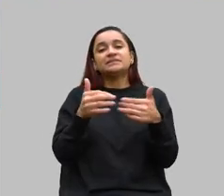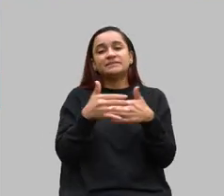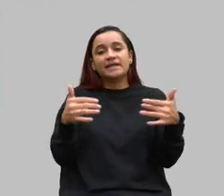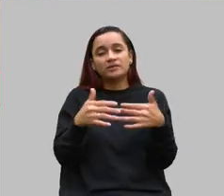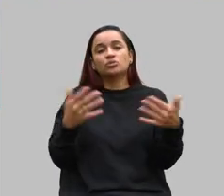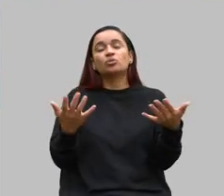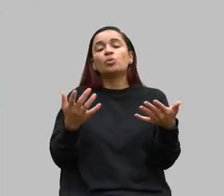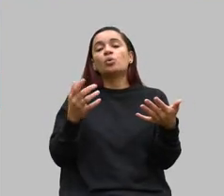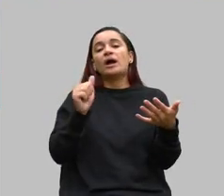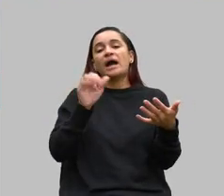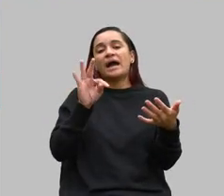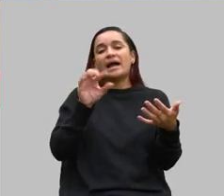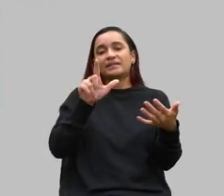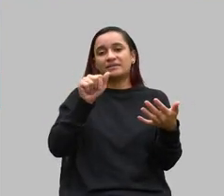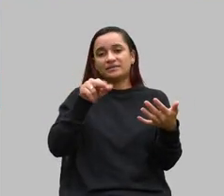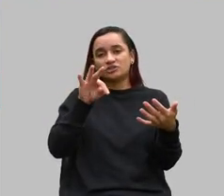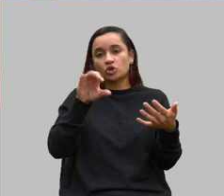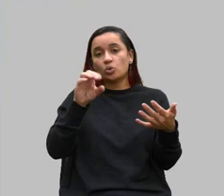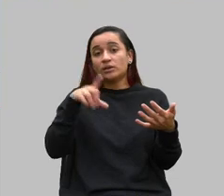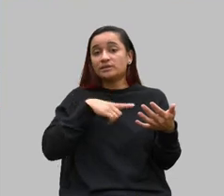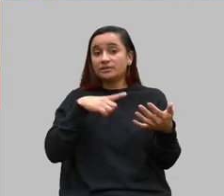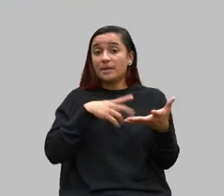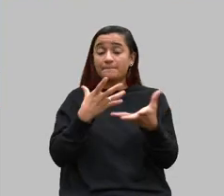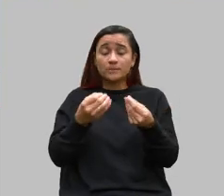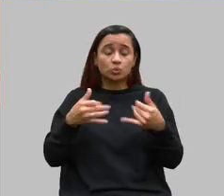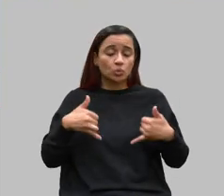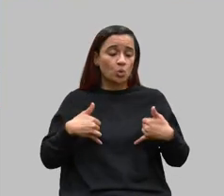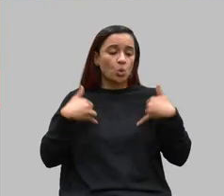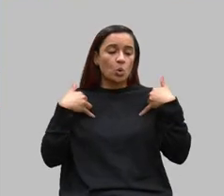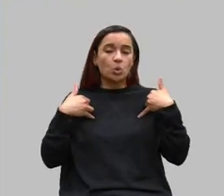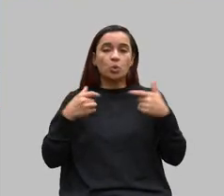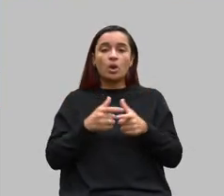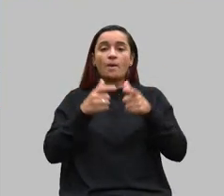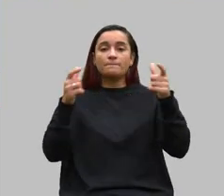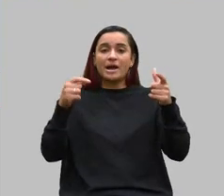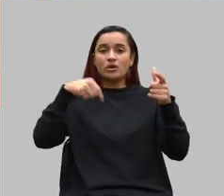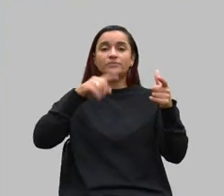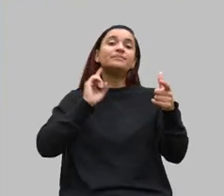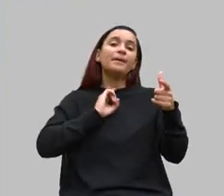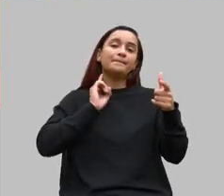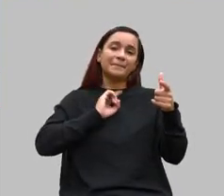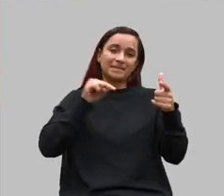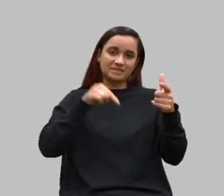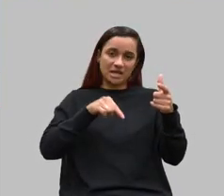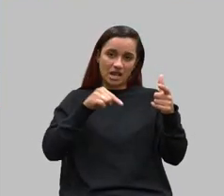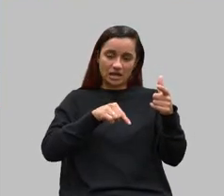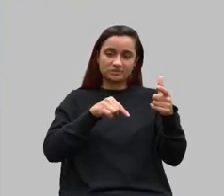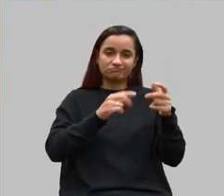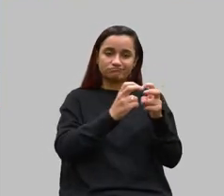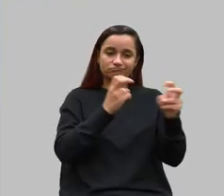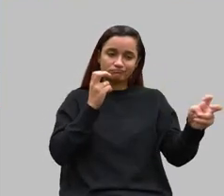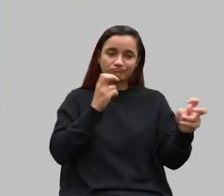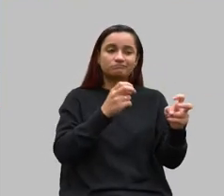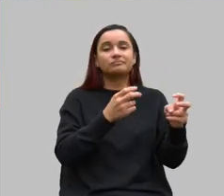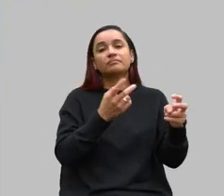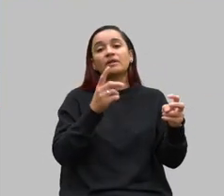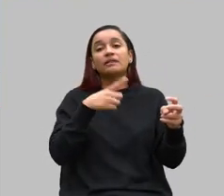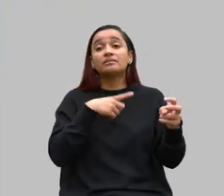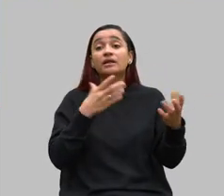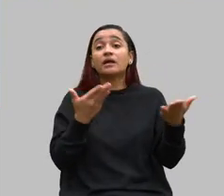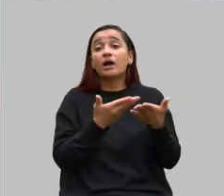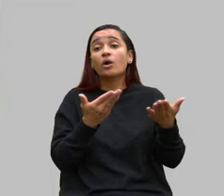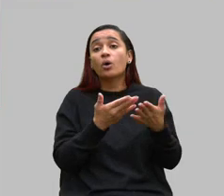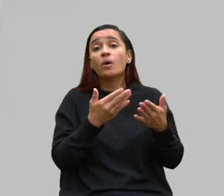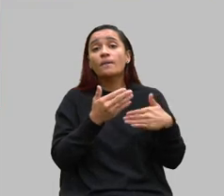de ter grande parte da sua malha em Minas Gerais se encontra no processo eh importante